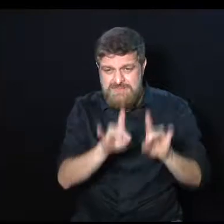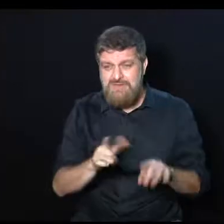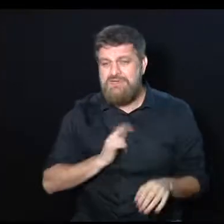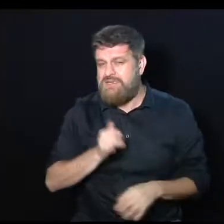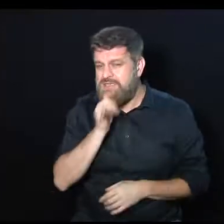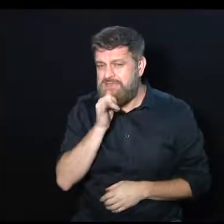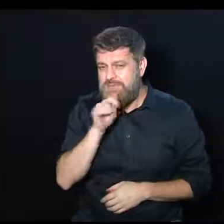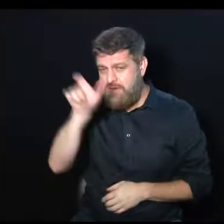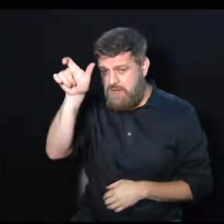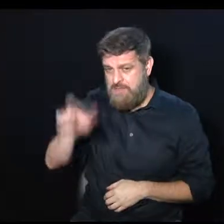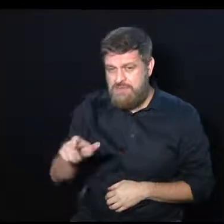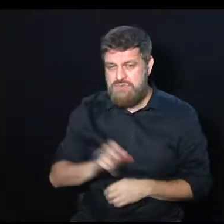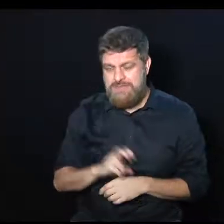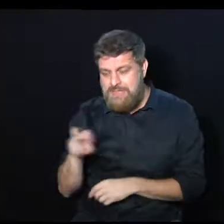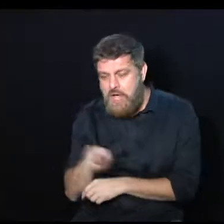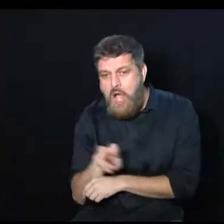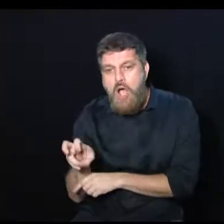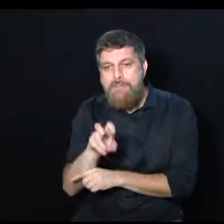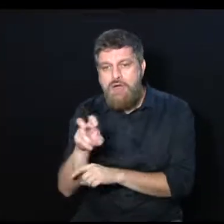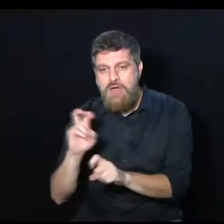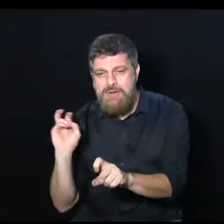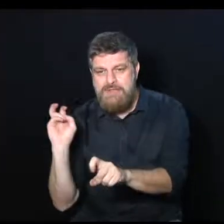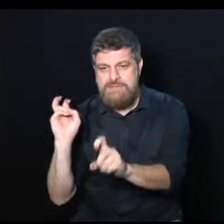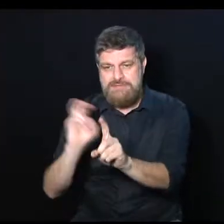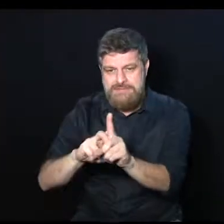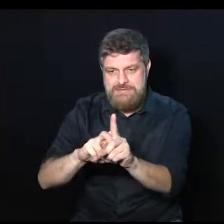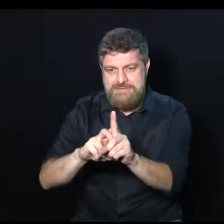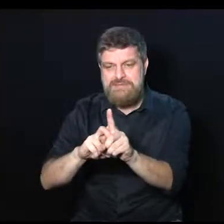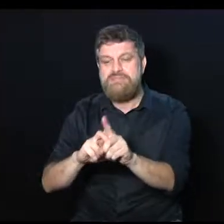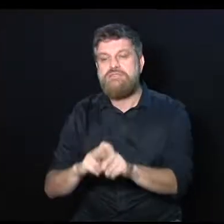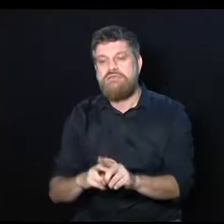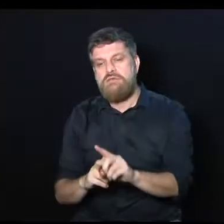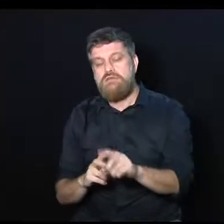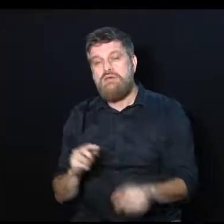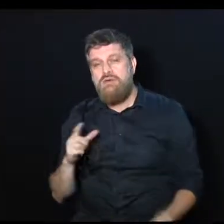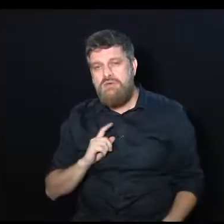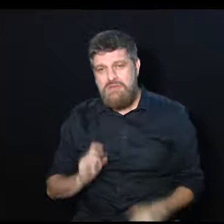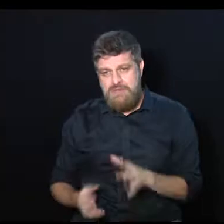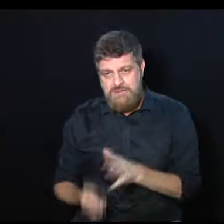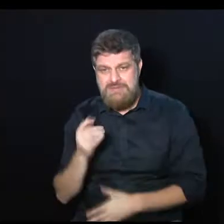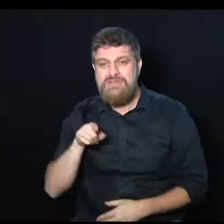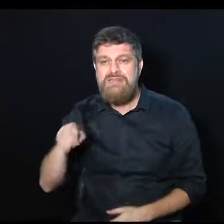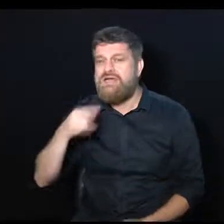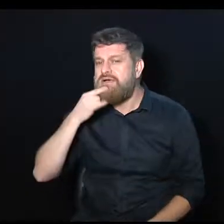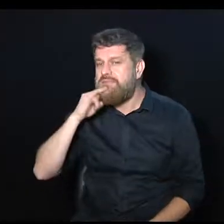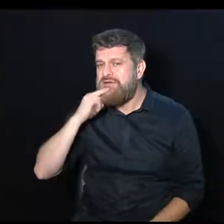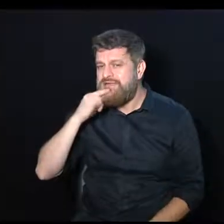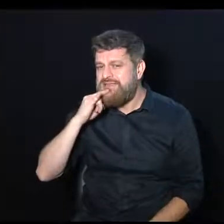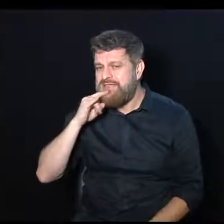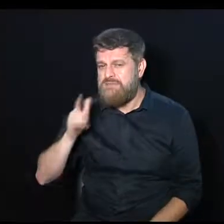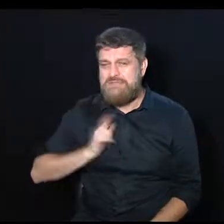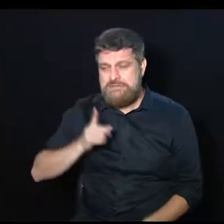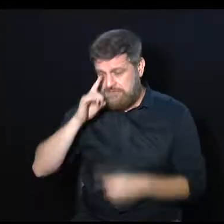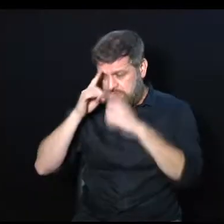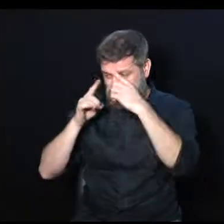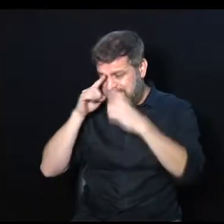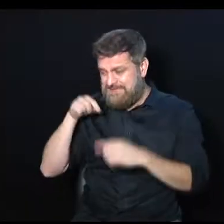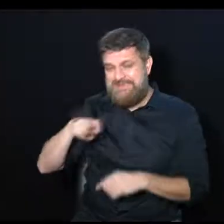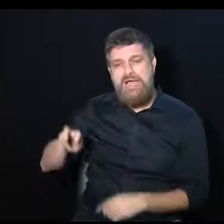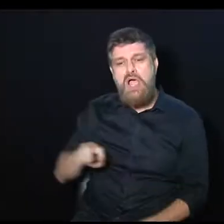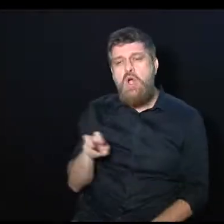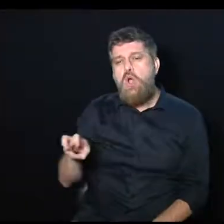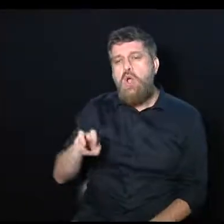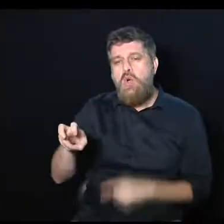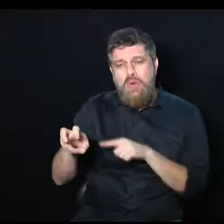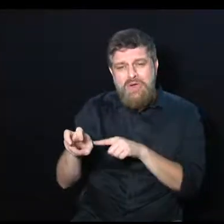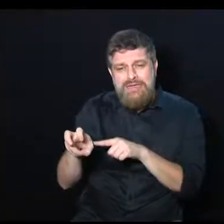que foi picado por uma serpente, isso hoje seguramente está acontecendo, está em Piracicaba, eles têm dúvida se aquela serpente é uma